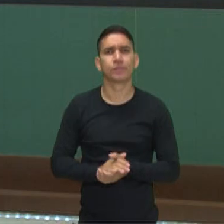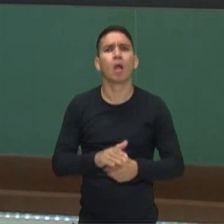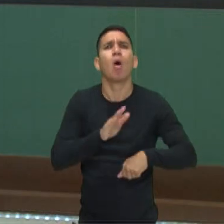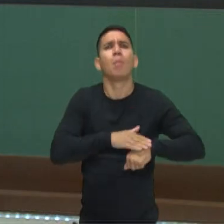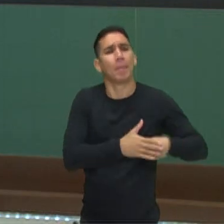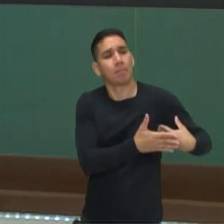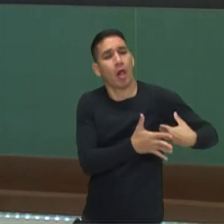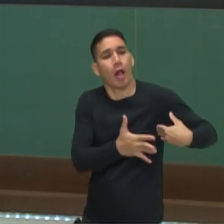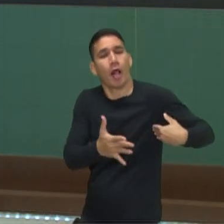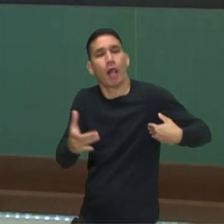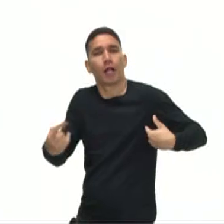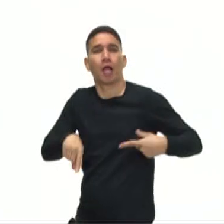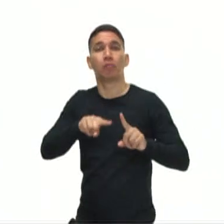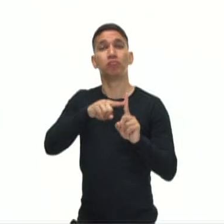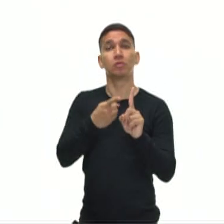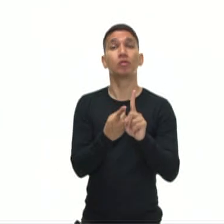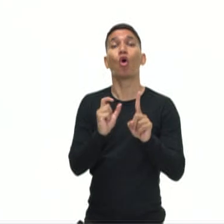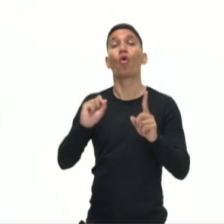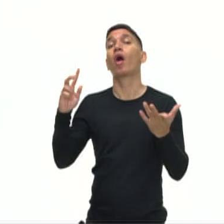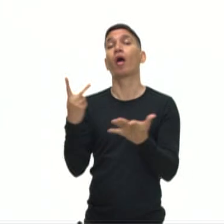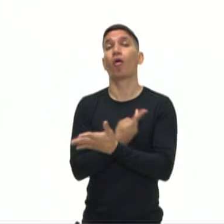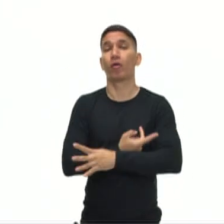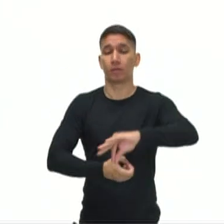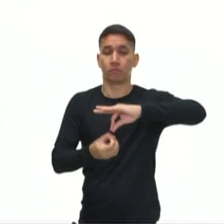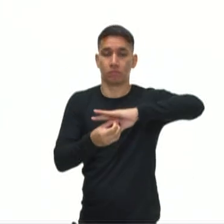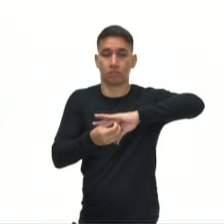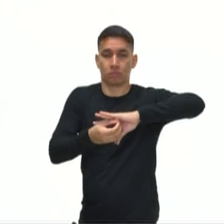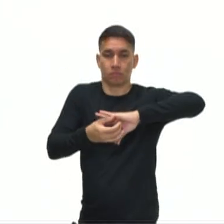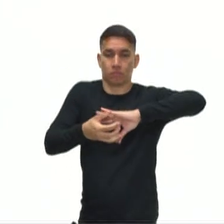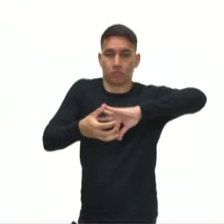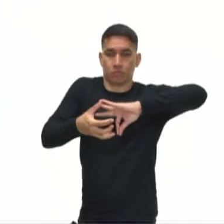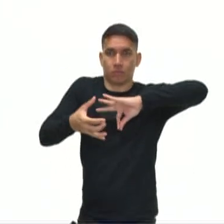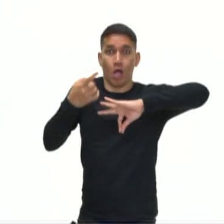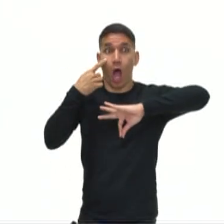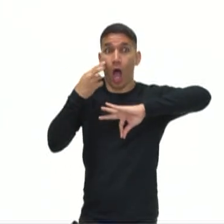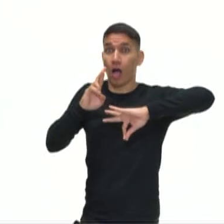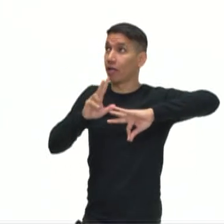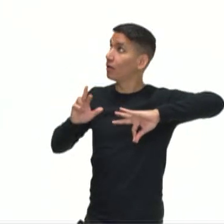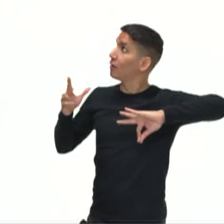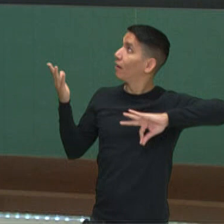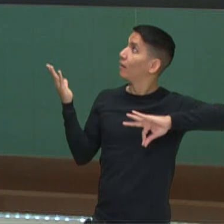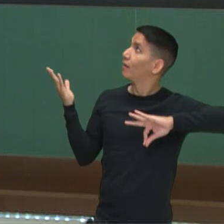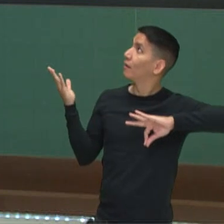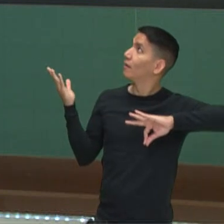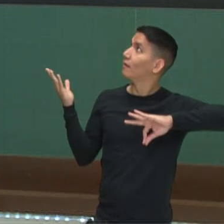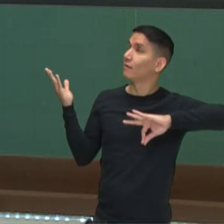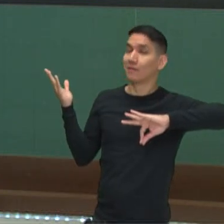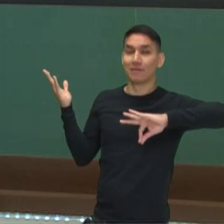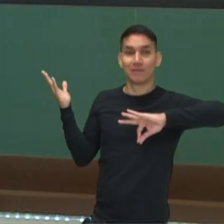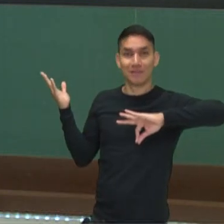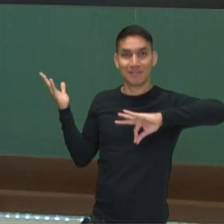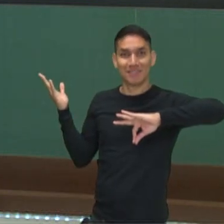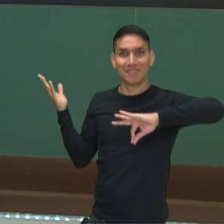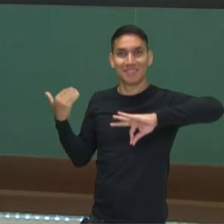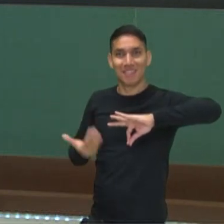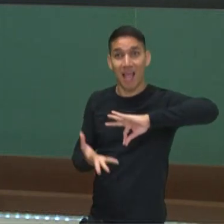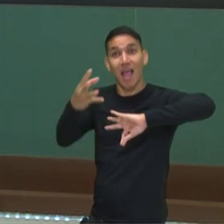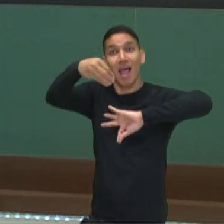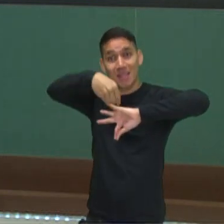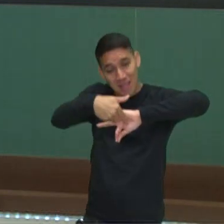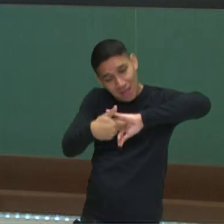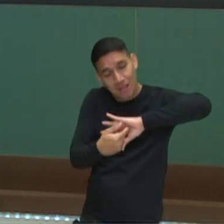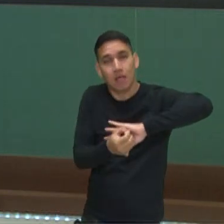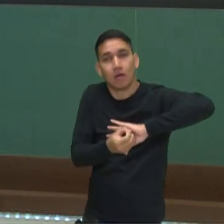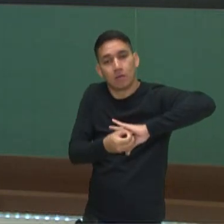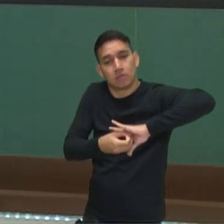gravidez, então, o útero vai expandindo, vai acomodando o embrião. Olha só a diferença, né, de tamanho da cavidade uterina até